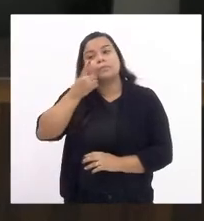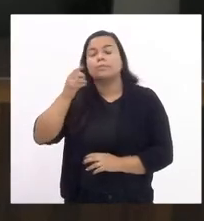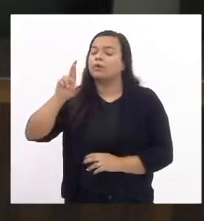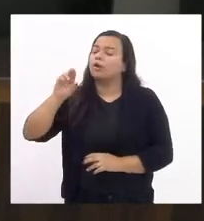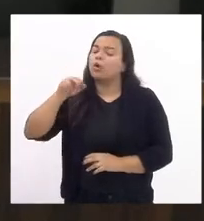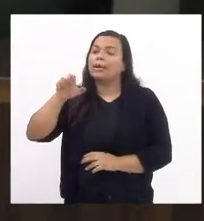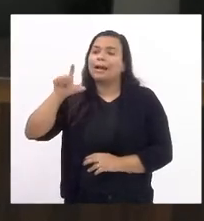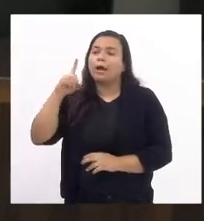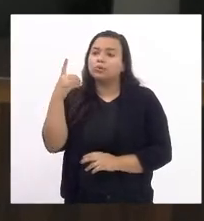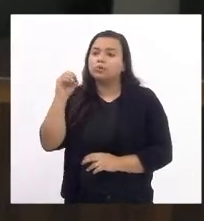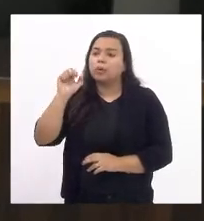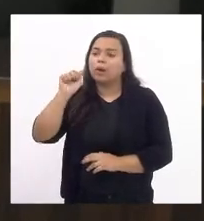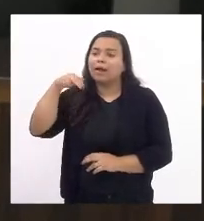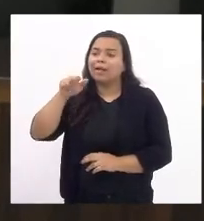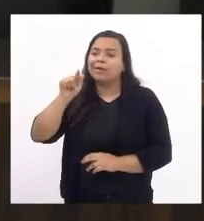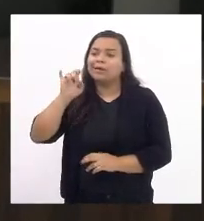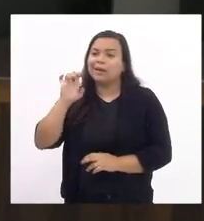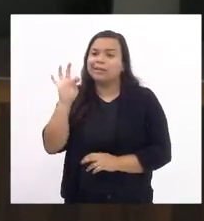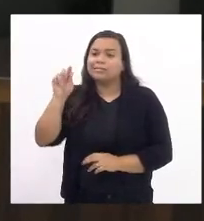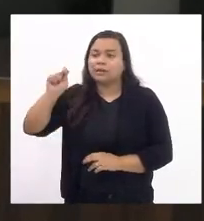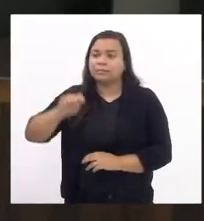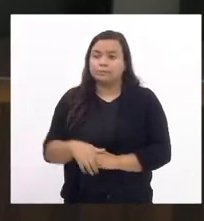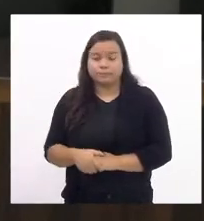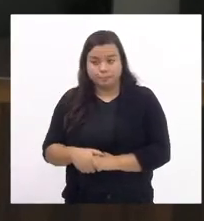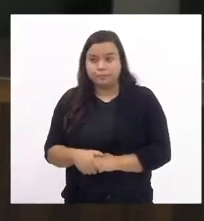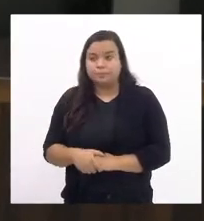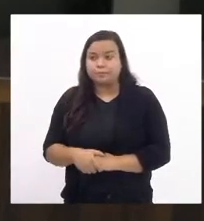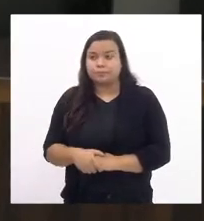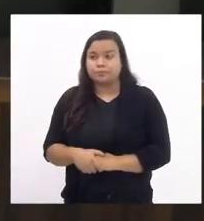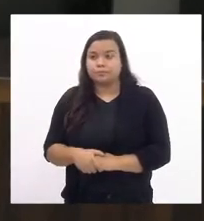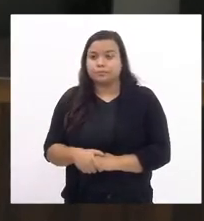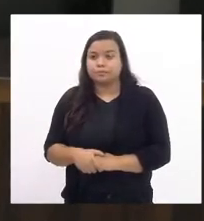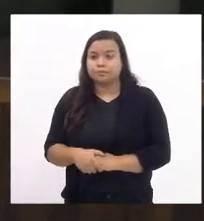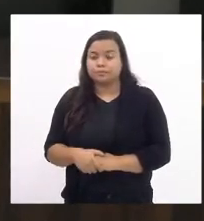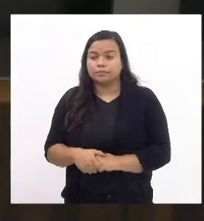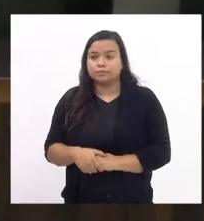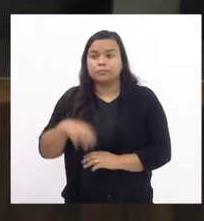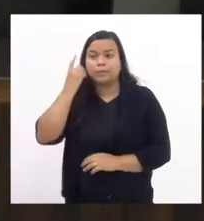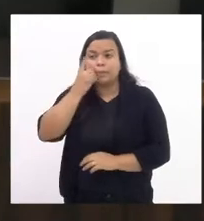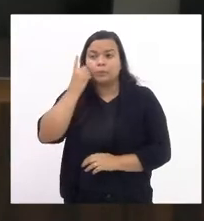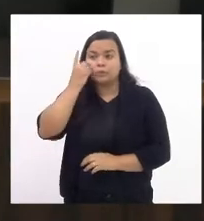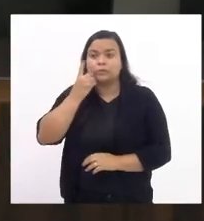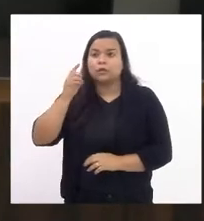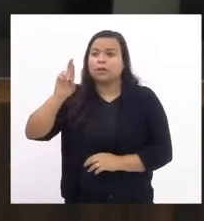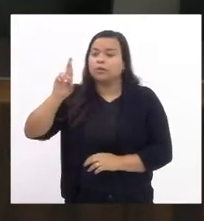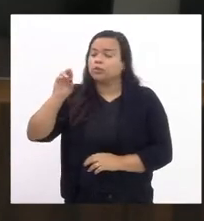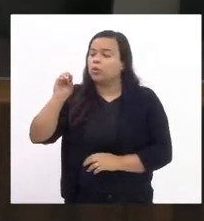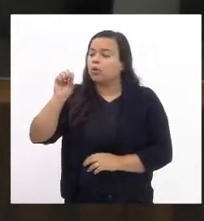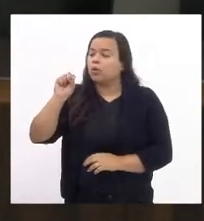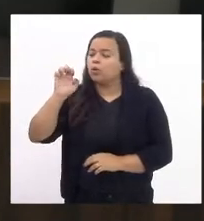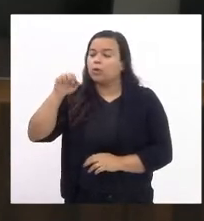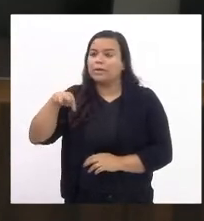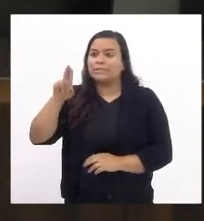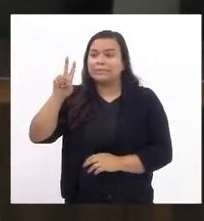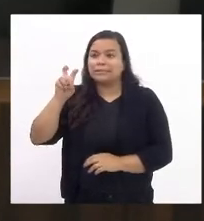Ronaldo Anquieta. Deputado Ronaldo Anquieta. Deputado Rosenberg